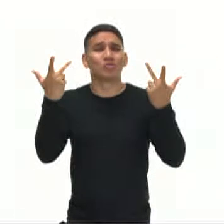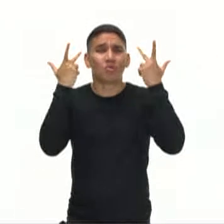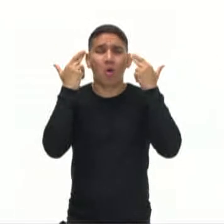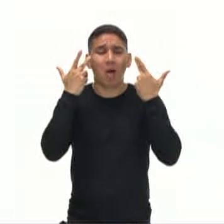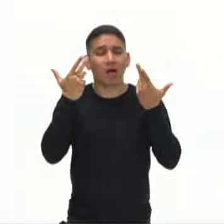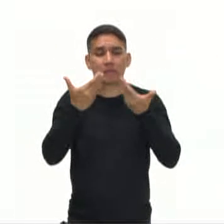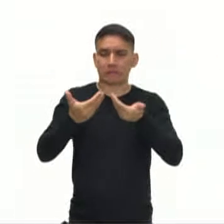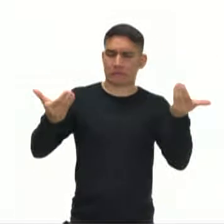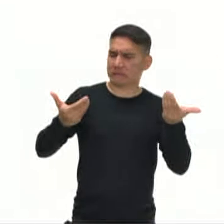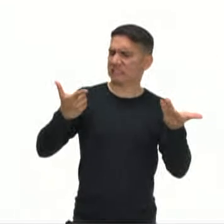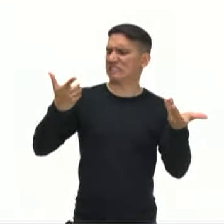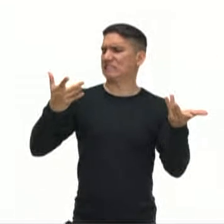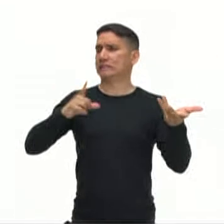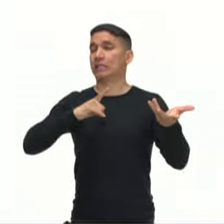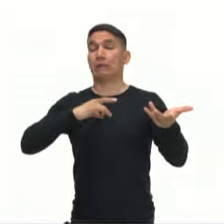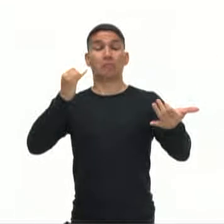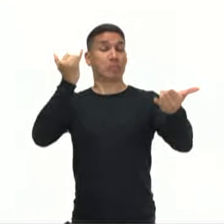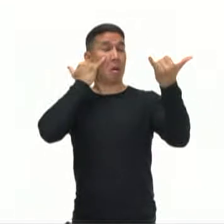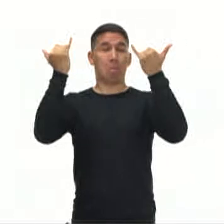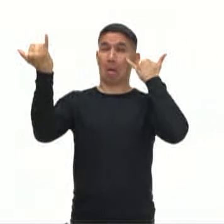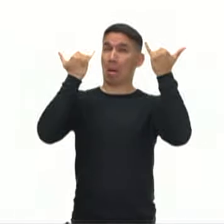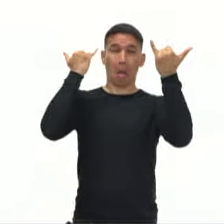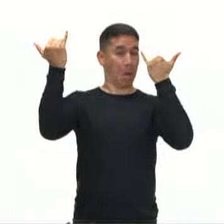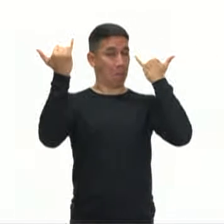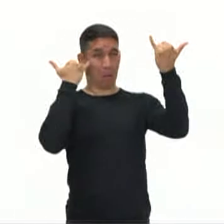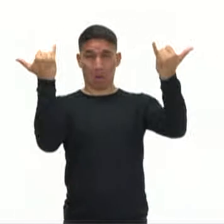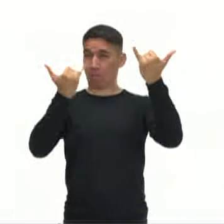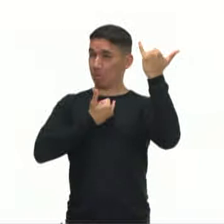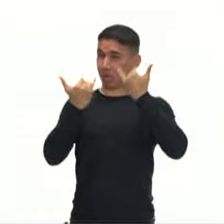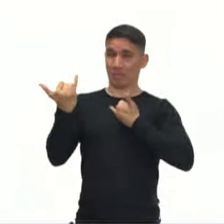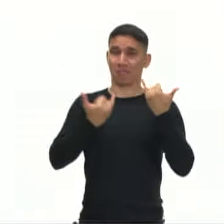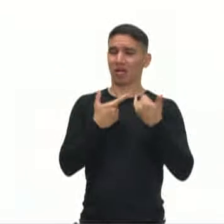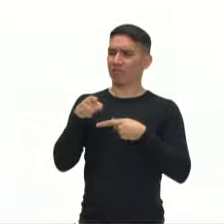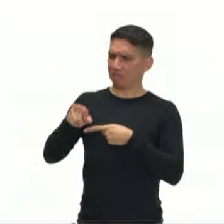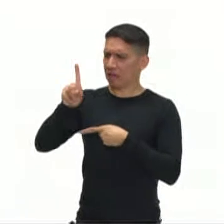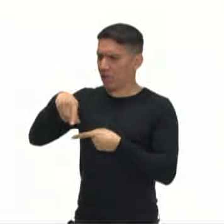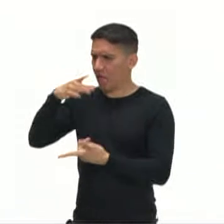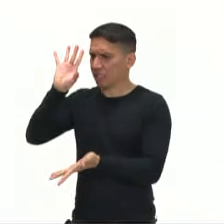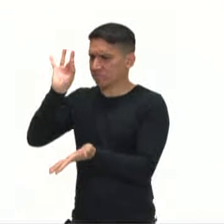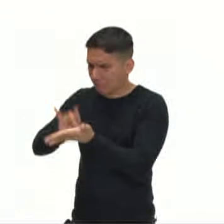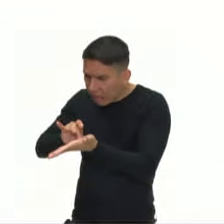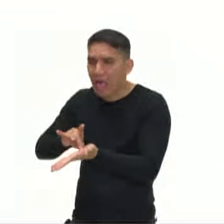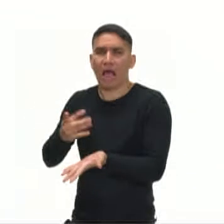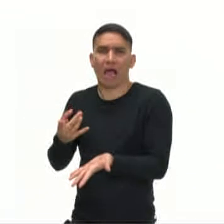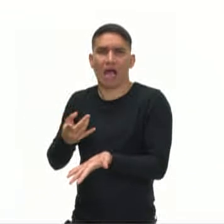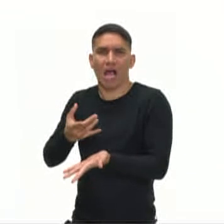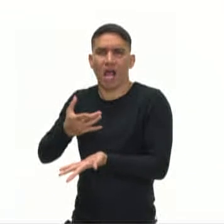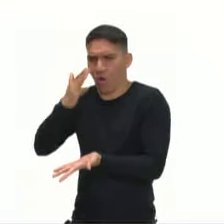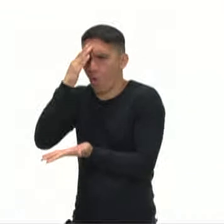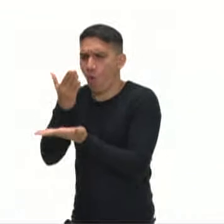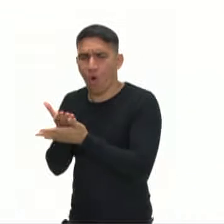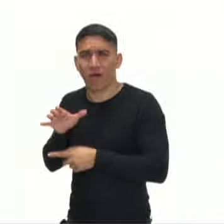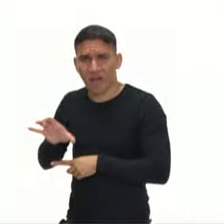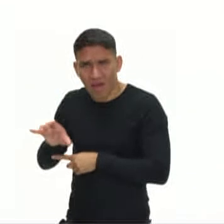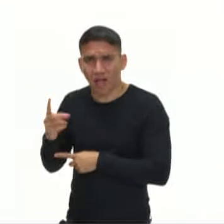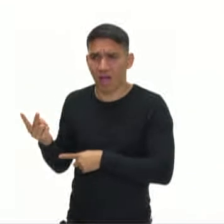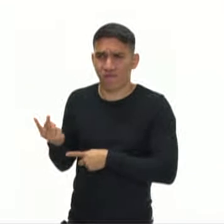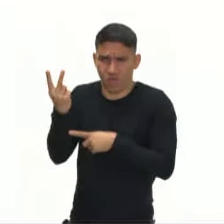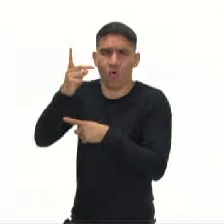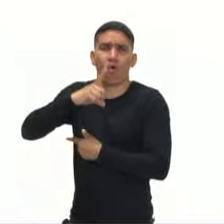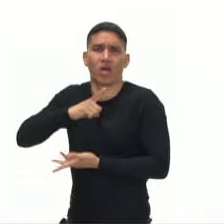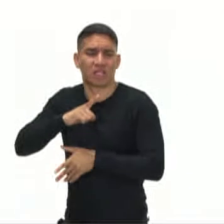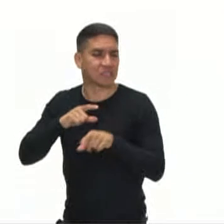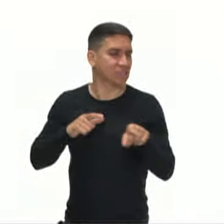volume pulverizado de informação entre aquela confiável, verídica e relevante e